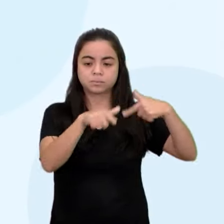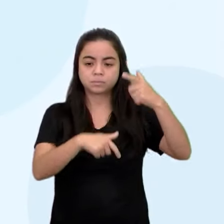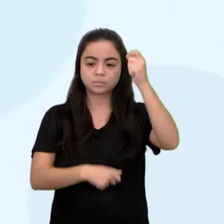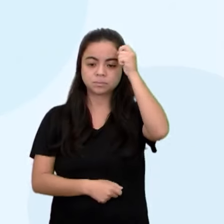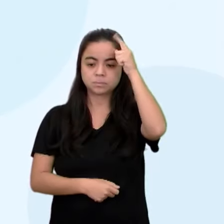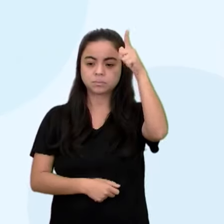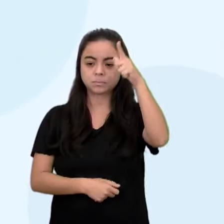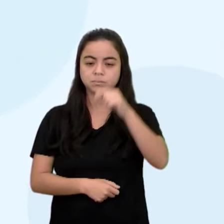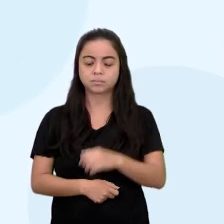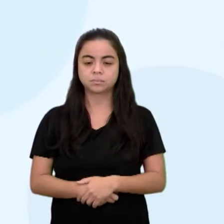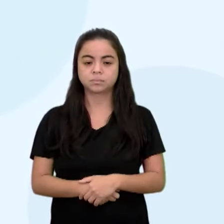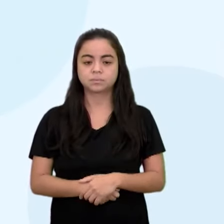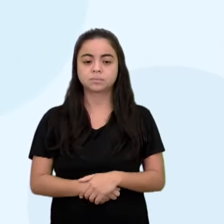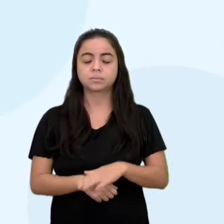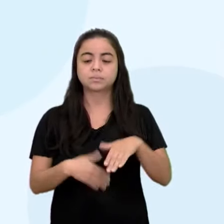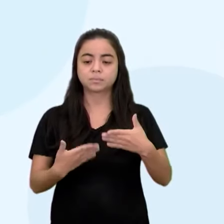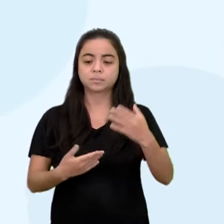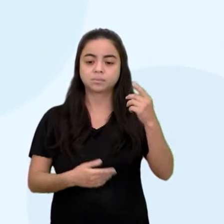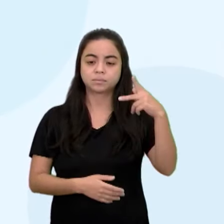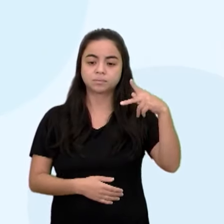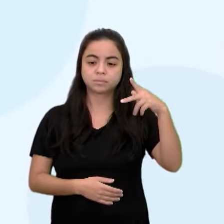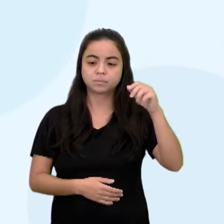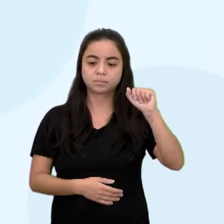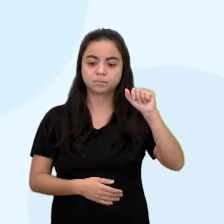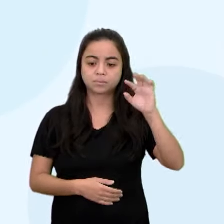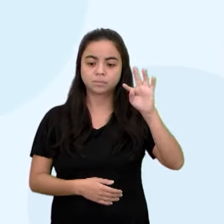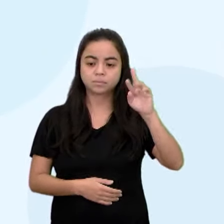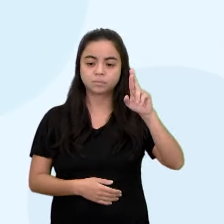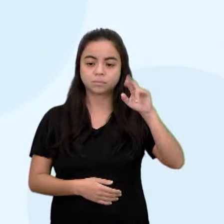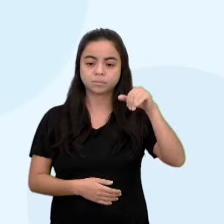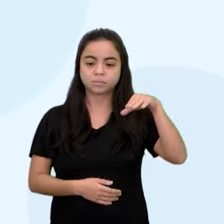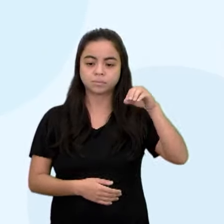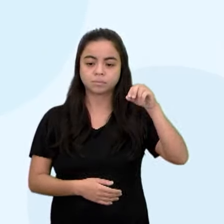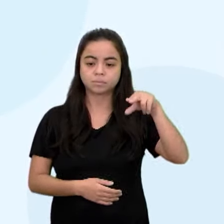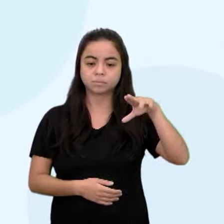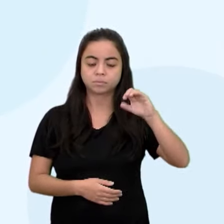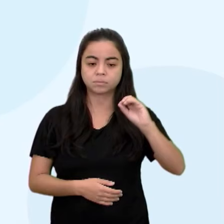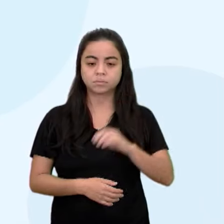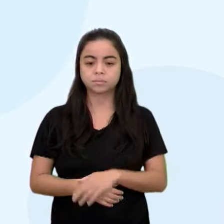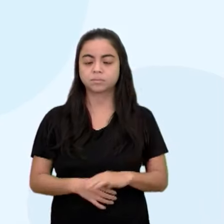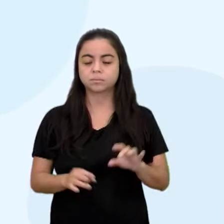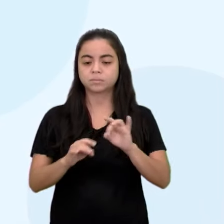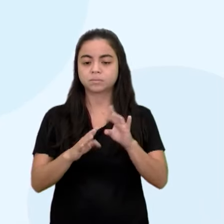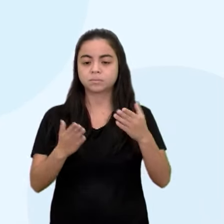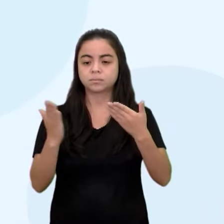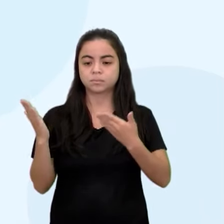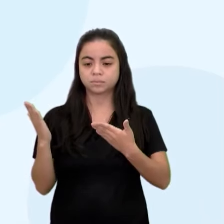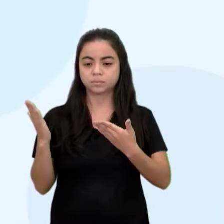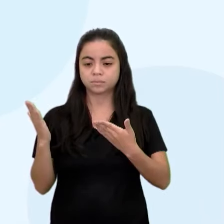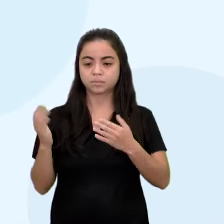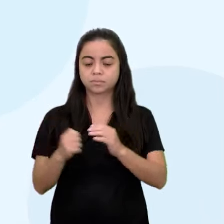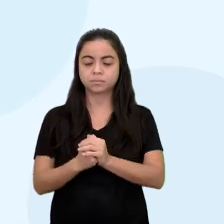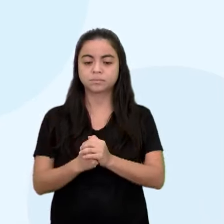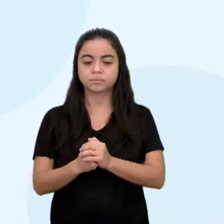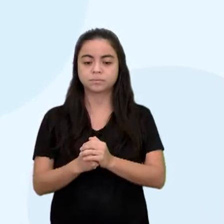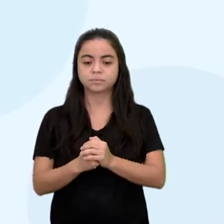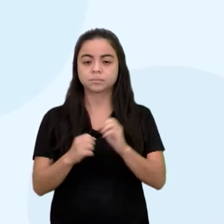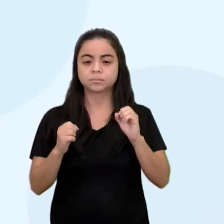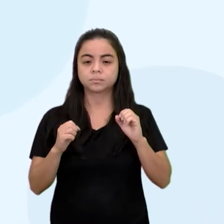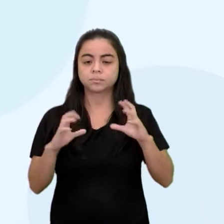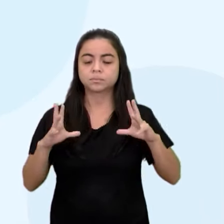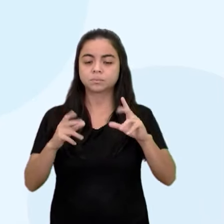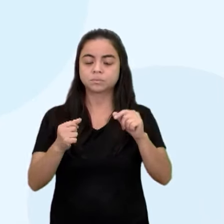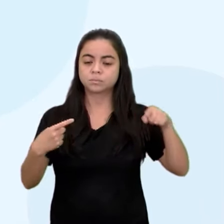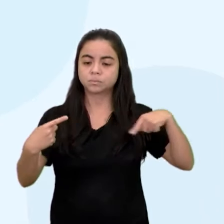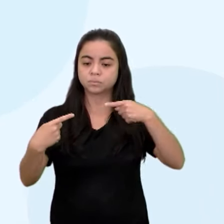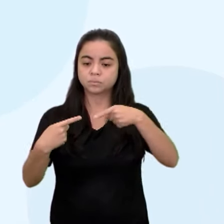cultural. Patrimônio cultural. Aí, de modo dinâmico, só a primeira parte para vocês situarem. É todo bem destinado